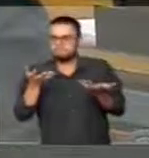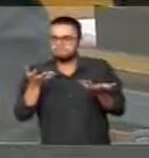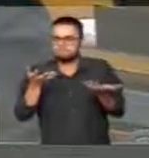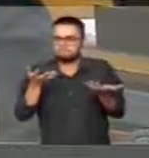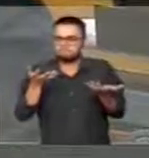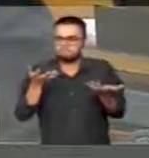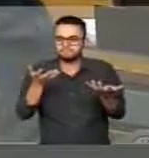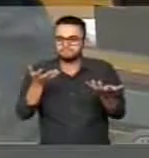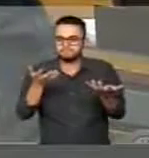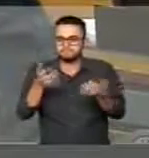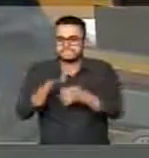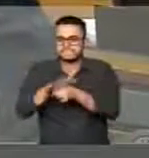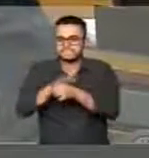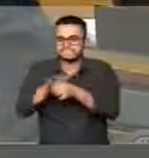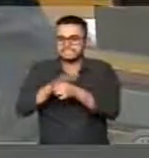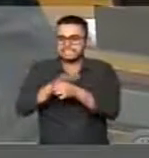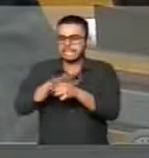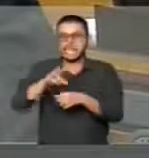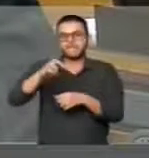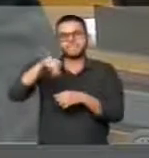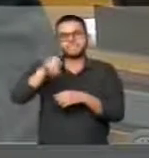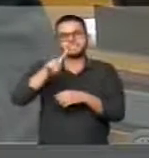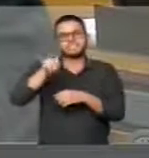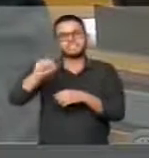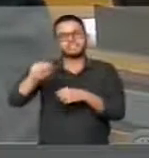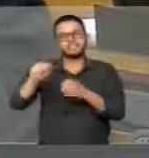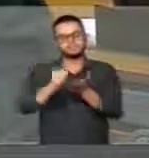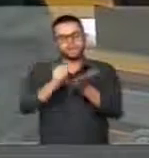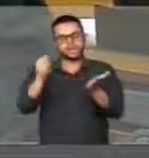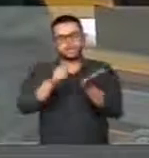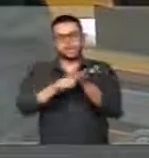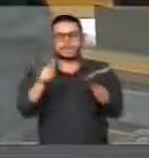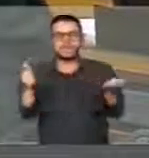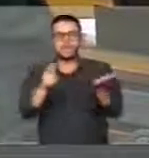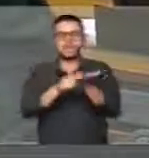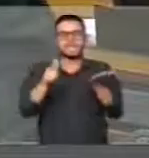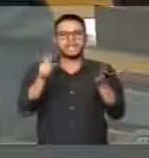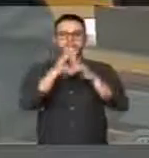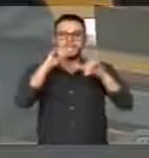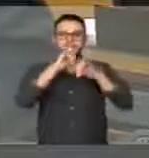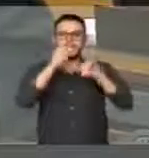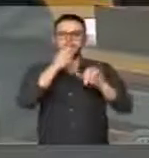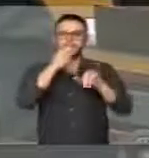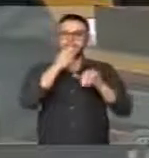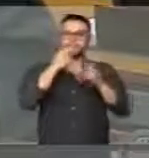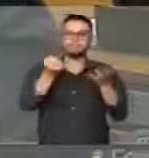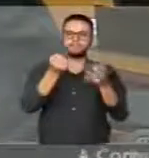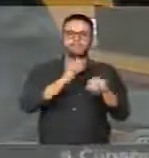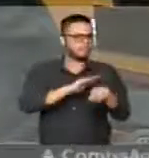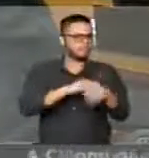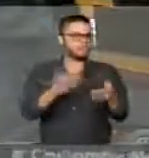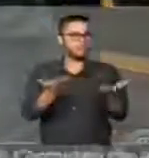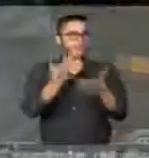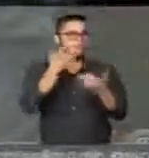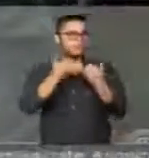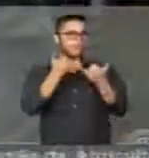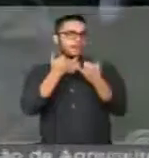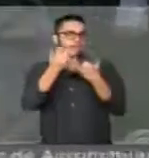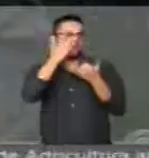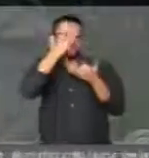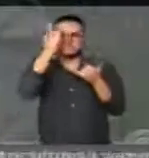o nosso jornalismo, a nossa mídia, no momento em que a impunidade é